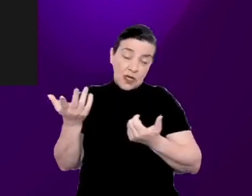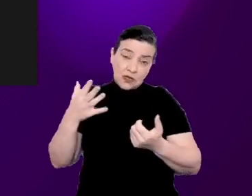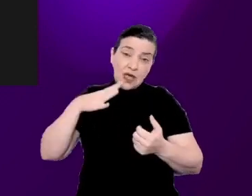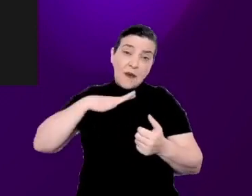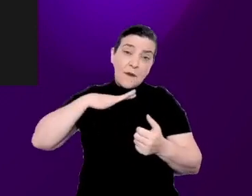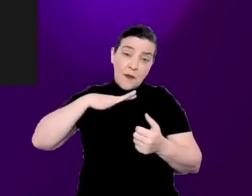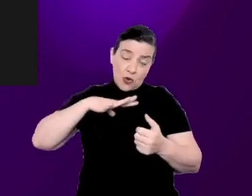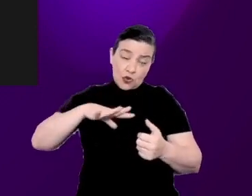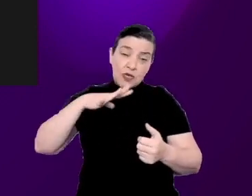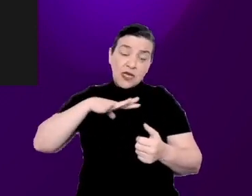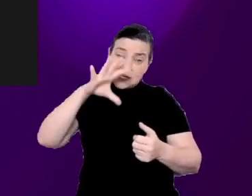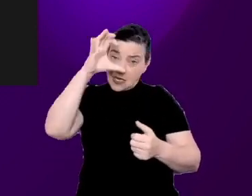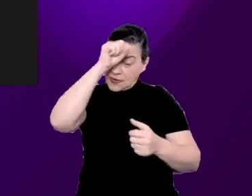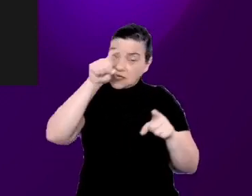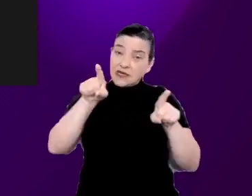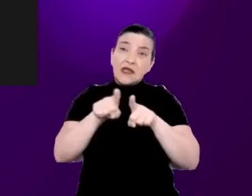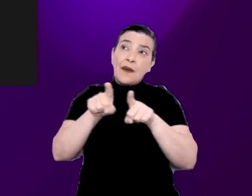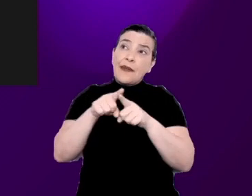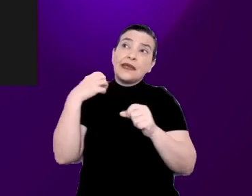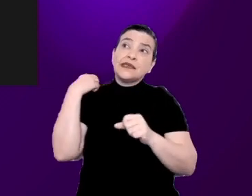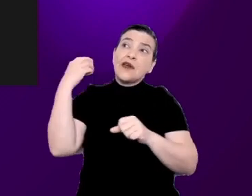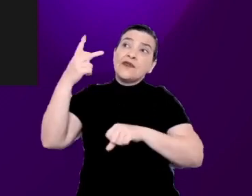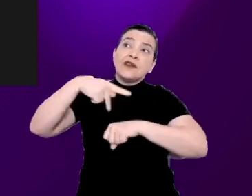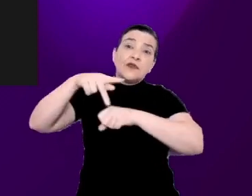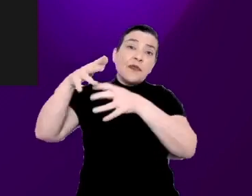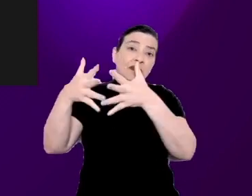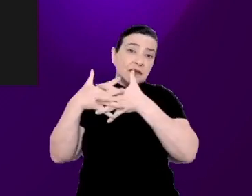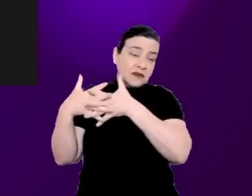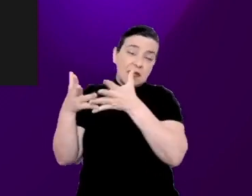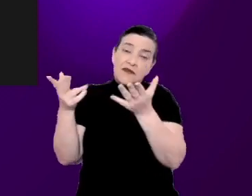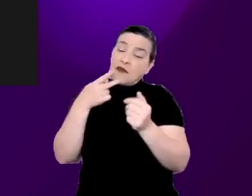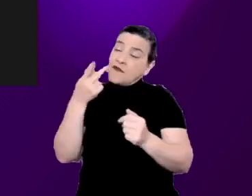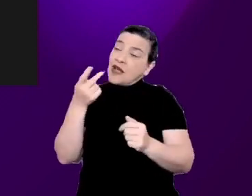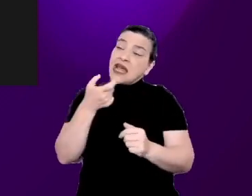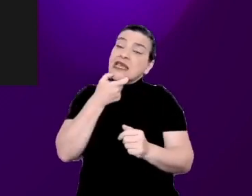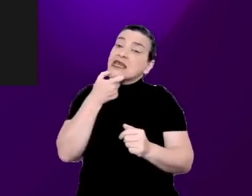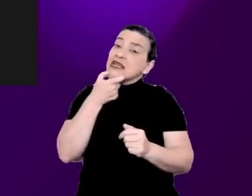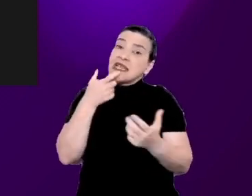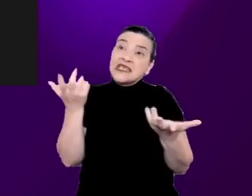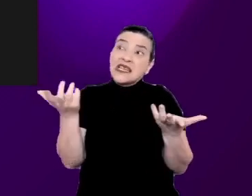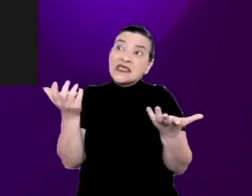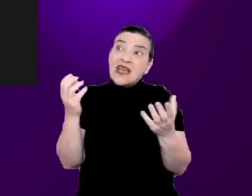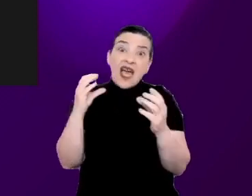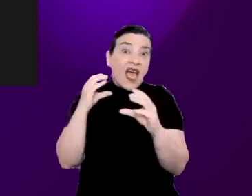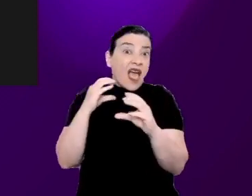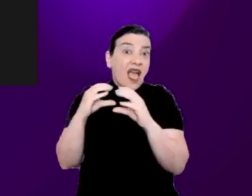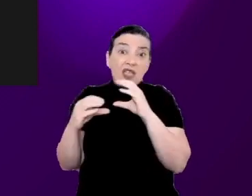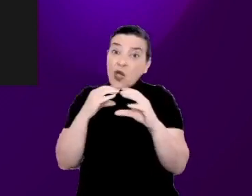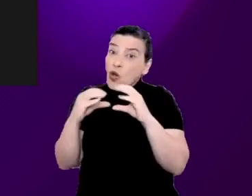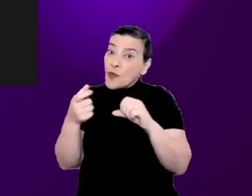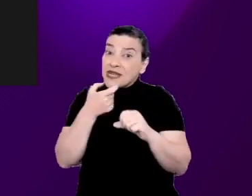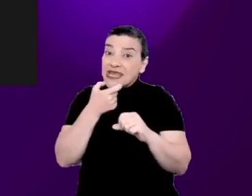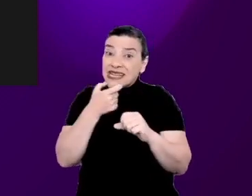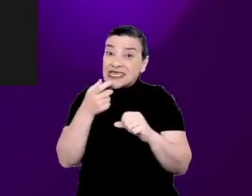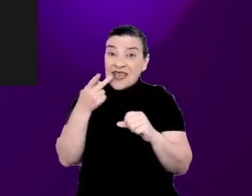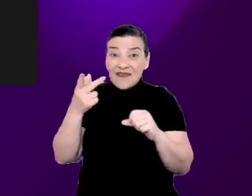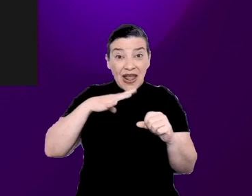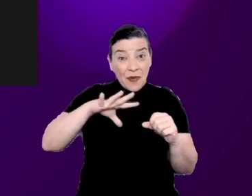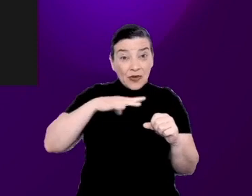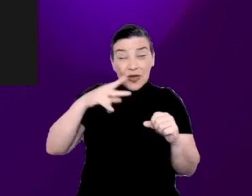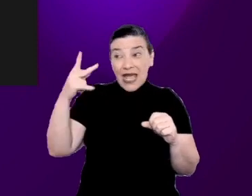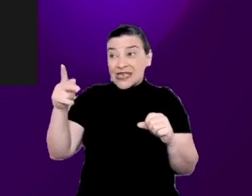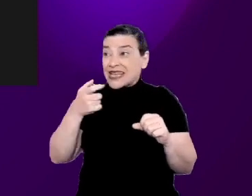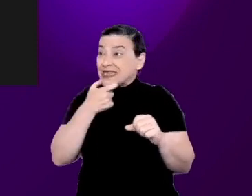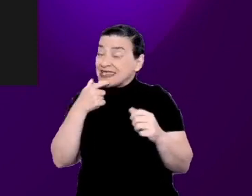outro país, eu viajo para os Estados Unidos, as pessoas lá vão falar inglês. Se eu não me comunicar em inglês e eu começar a falar em português, tem uma chance muito